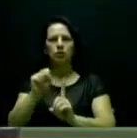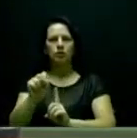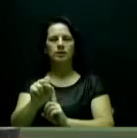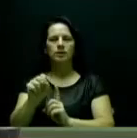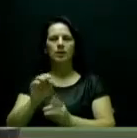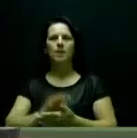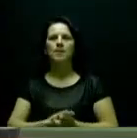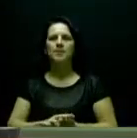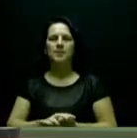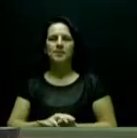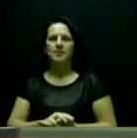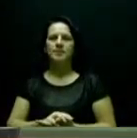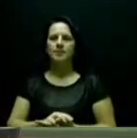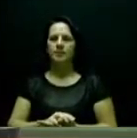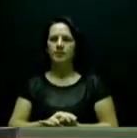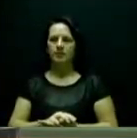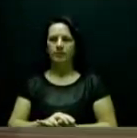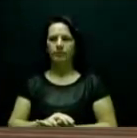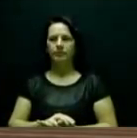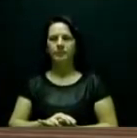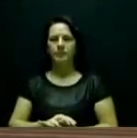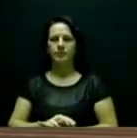Assistência Social.